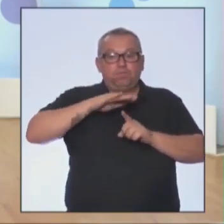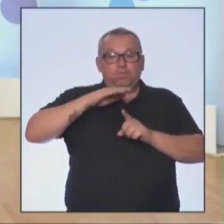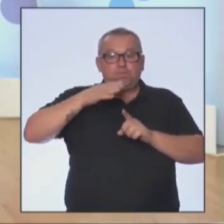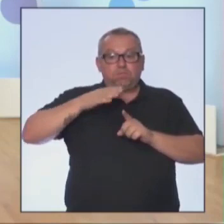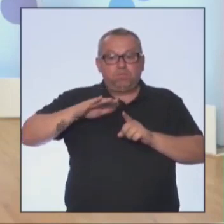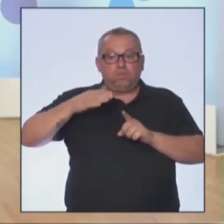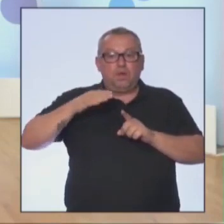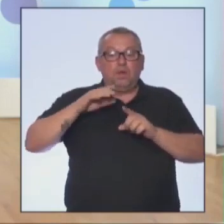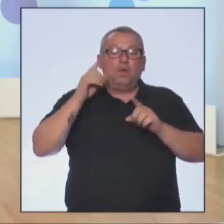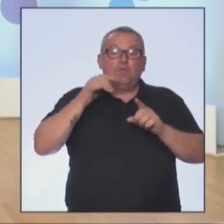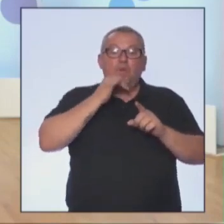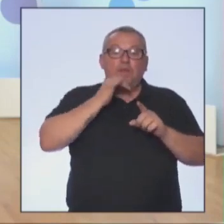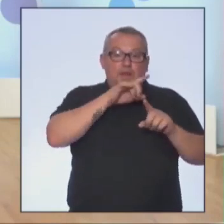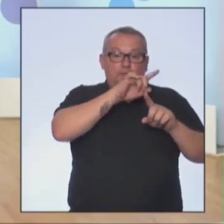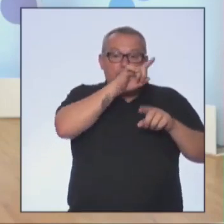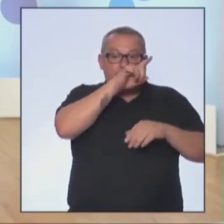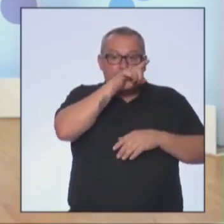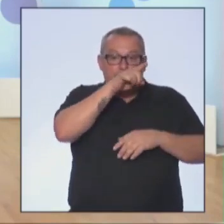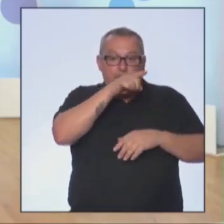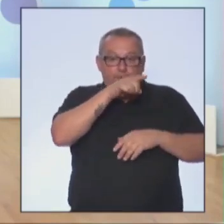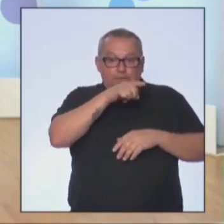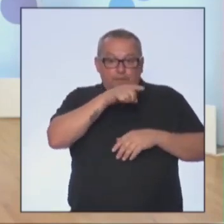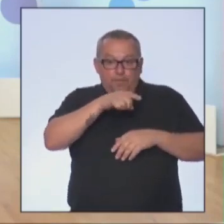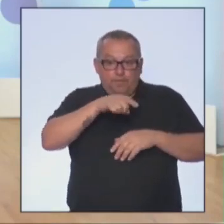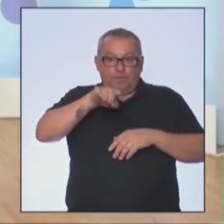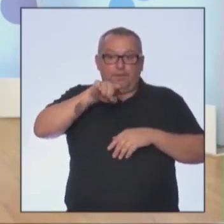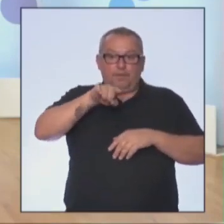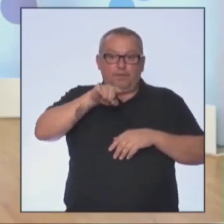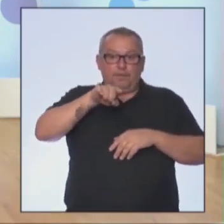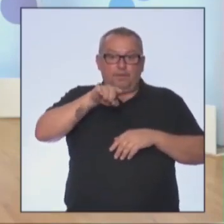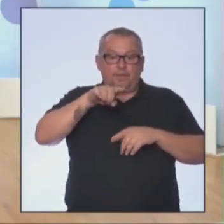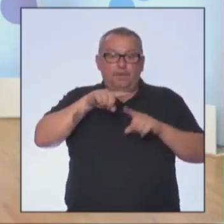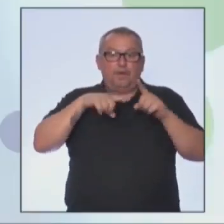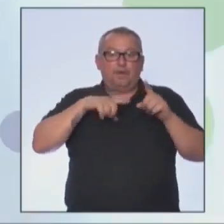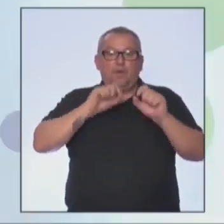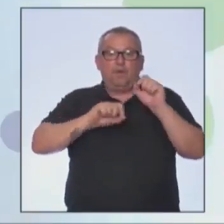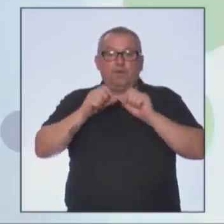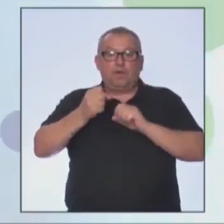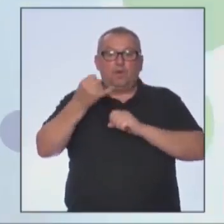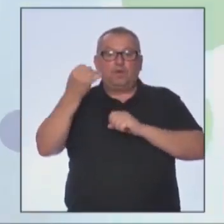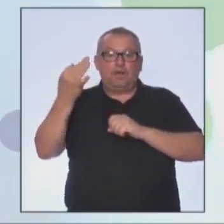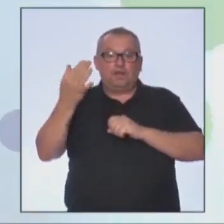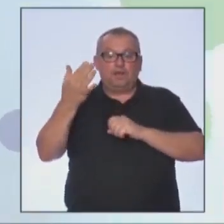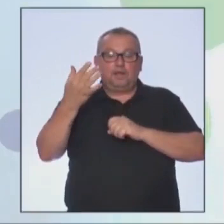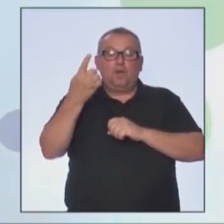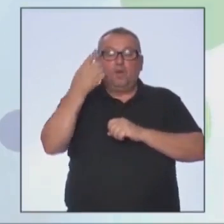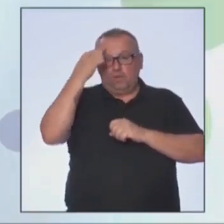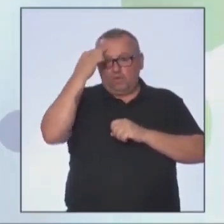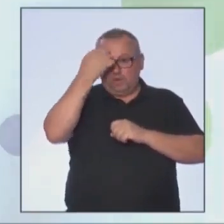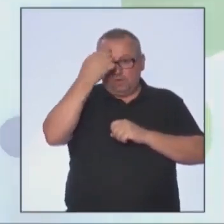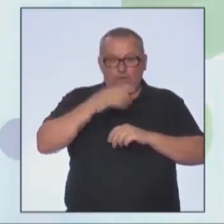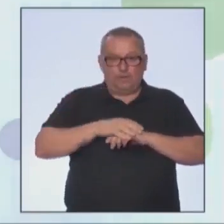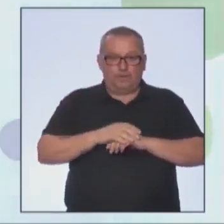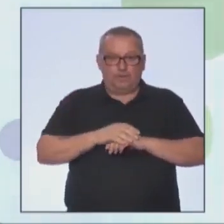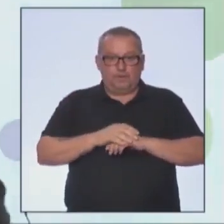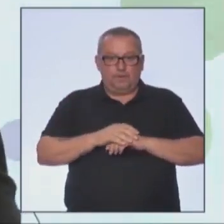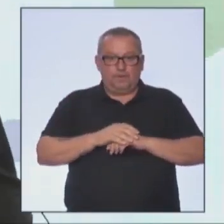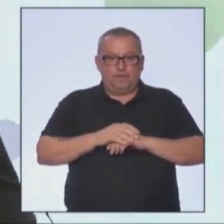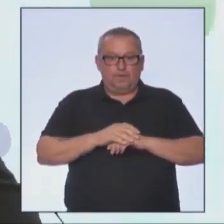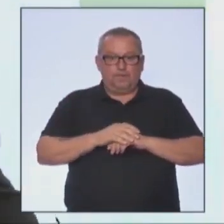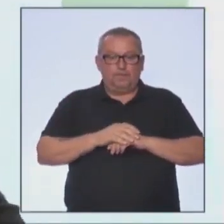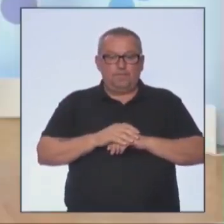determinado tempo. Por exemplo, 1 segundo. A frequência é o número de oscilações que acontecem em 1 segundo. Eu vou mostrar aqui para